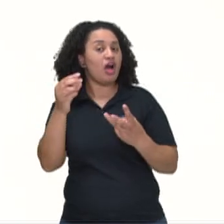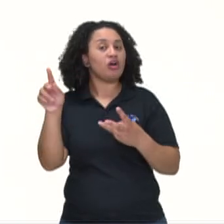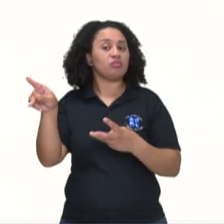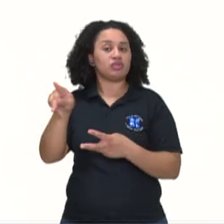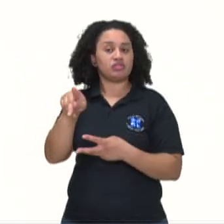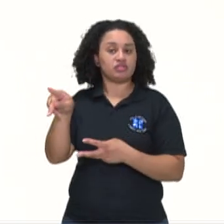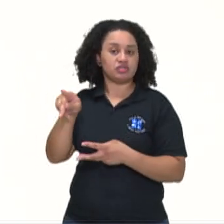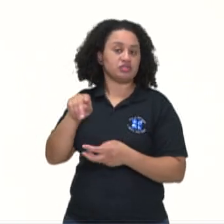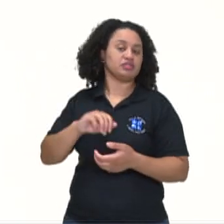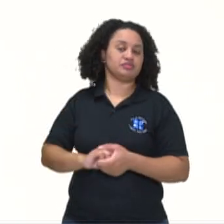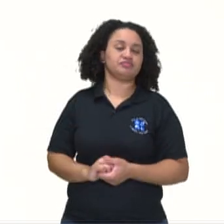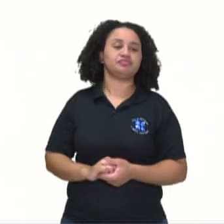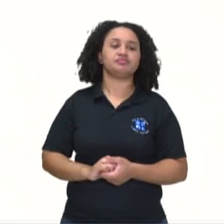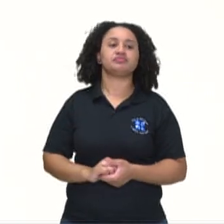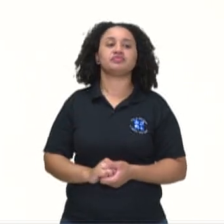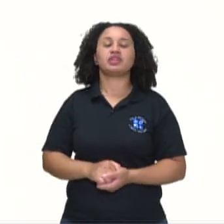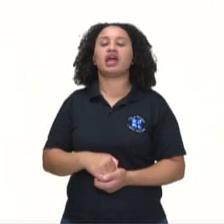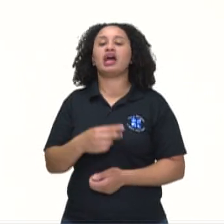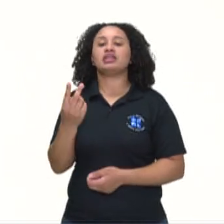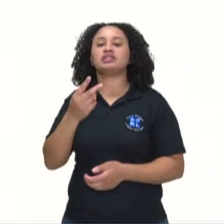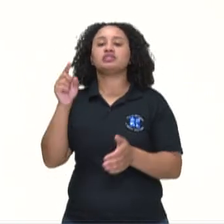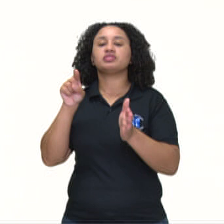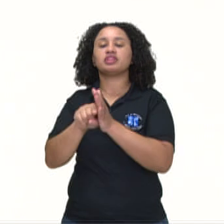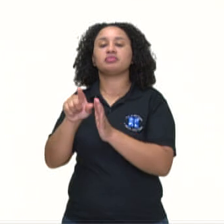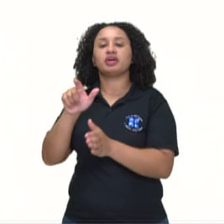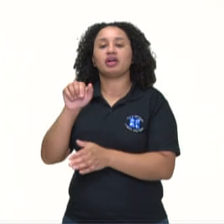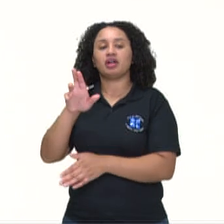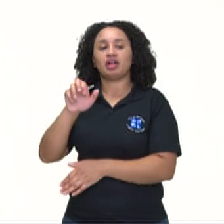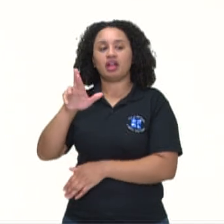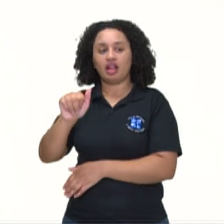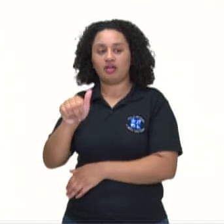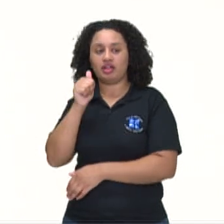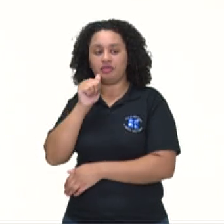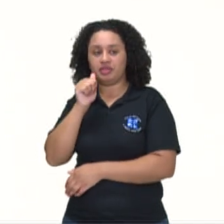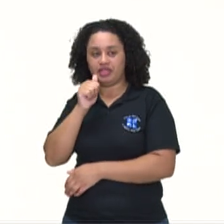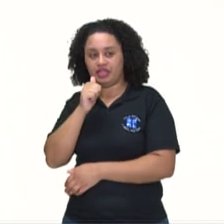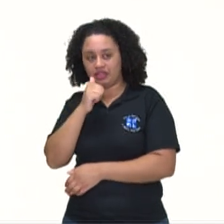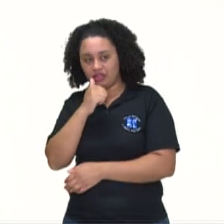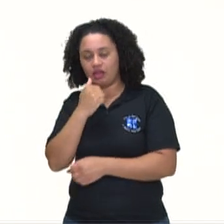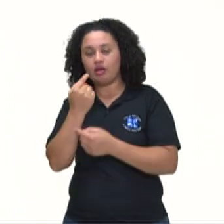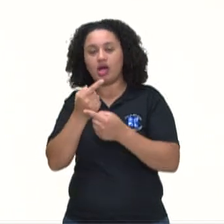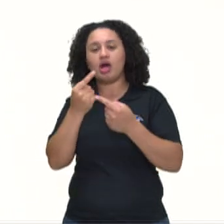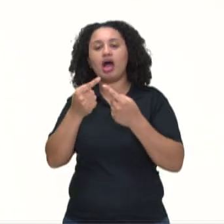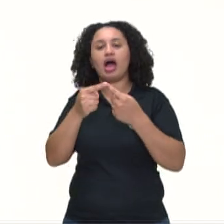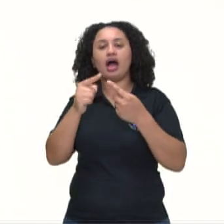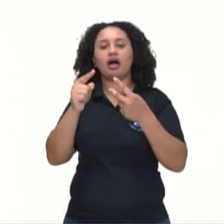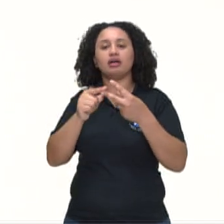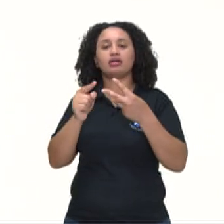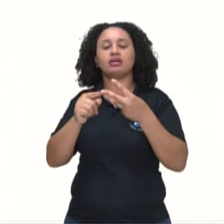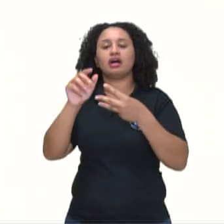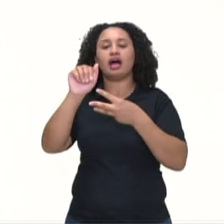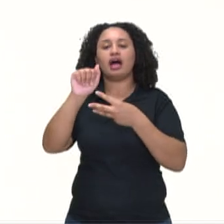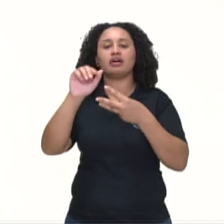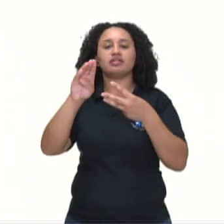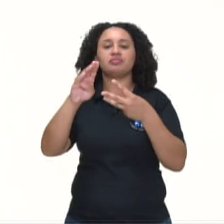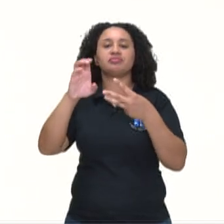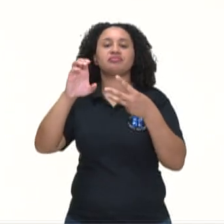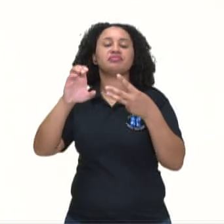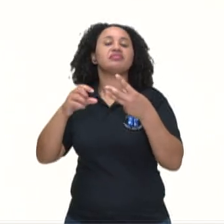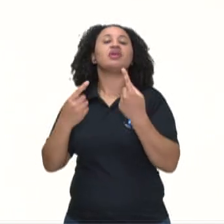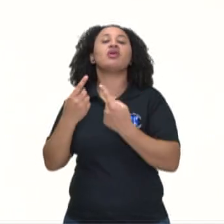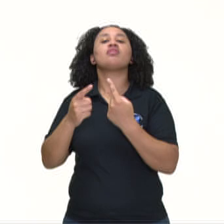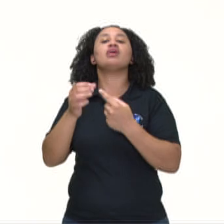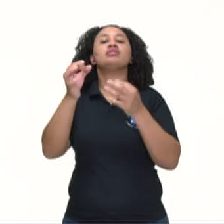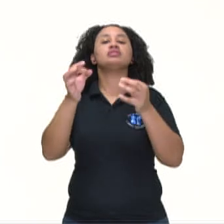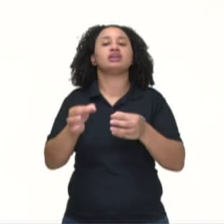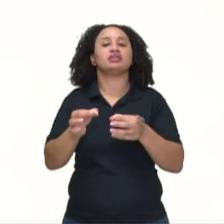Na segunda questão, Laura doesn't learn English well, doesn't pay attention in school, or don't study